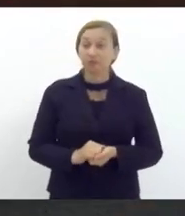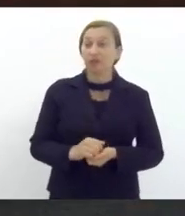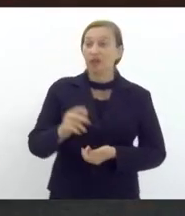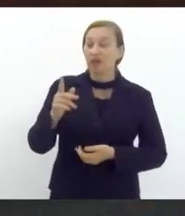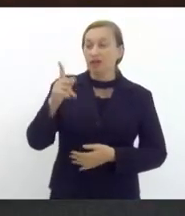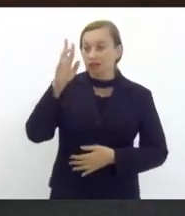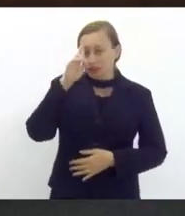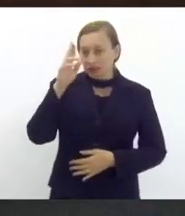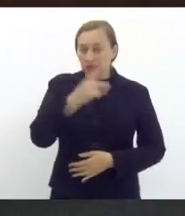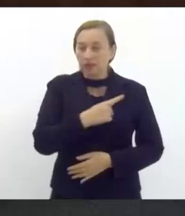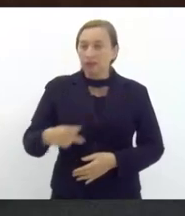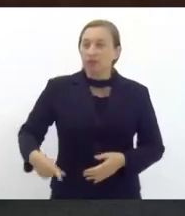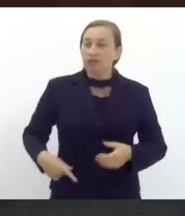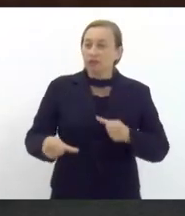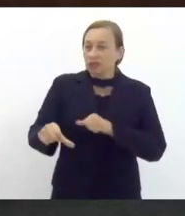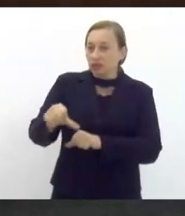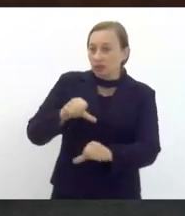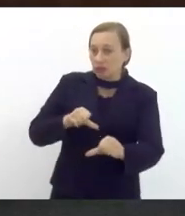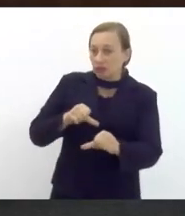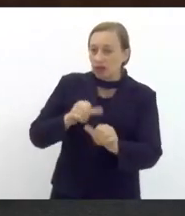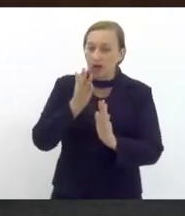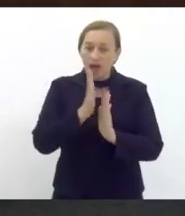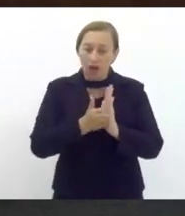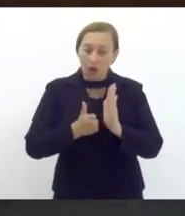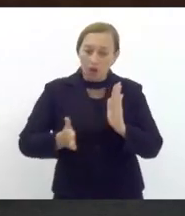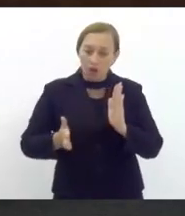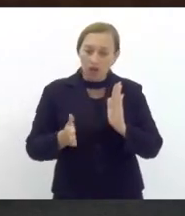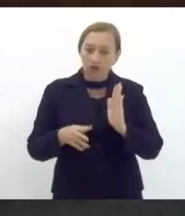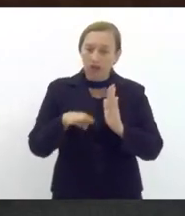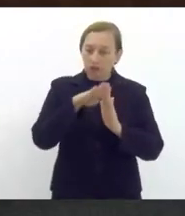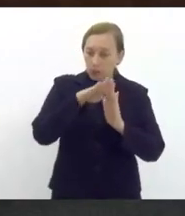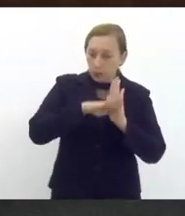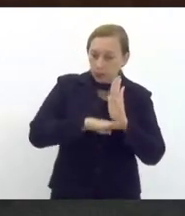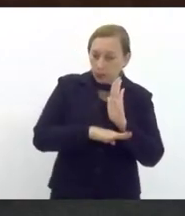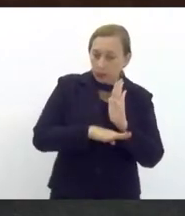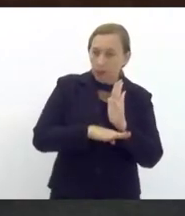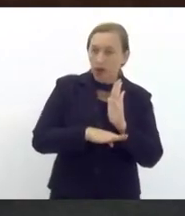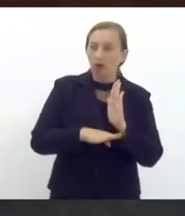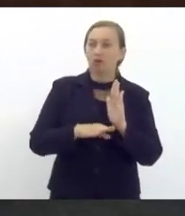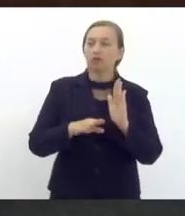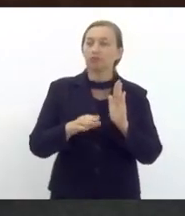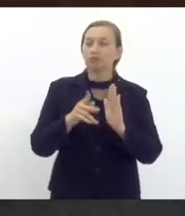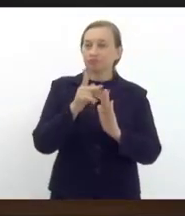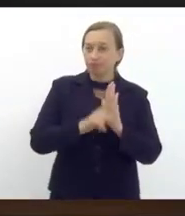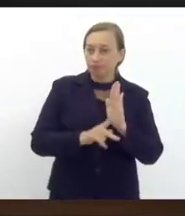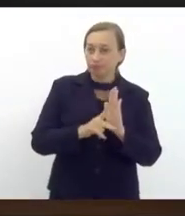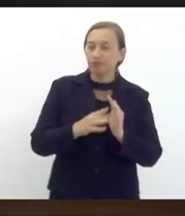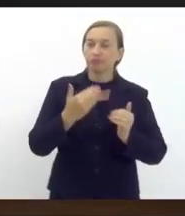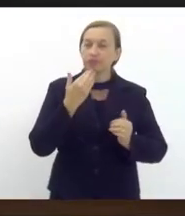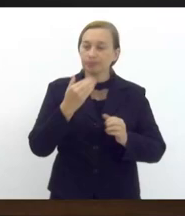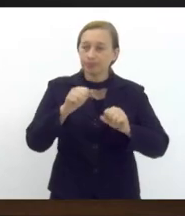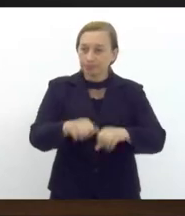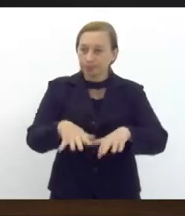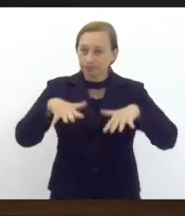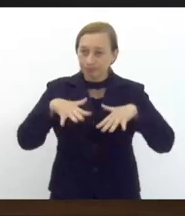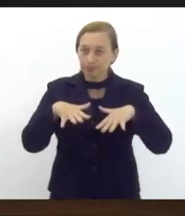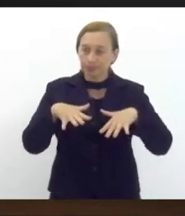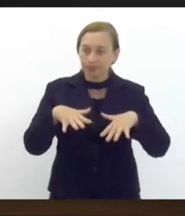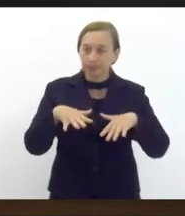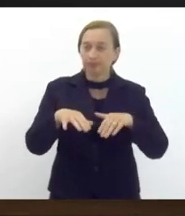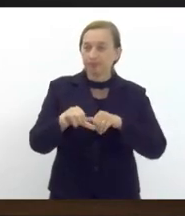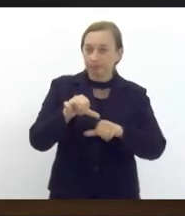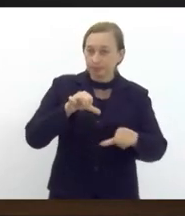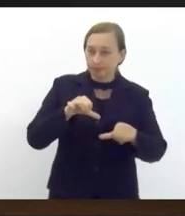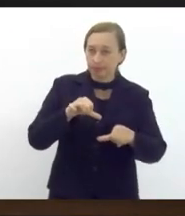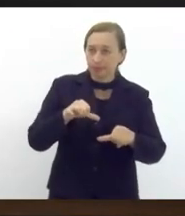a gente inverter a ordem assim submetendo aqui ao plenário a gente faz uma